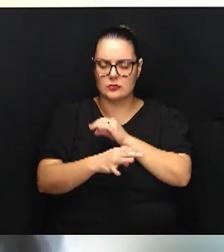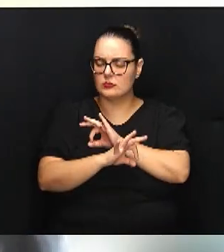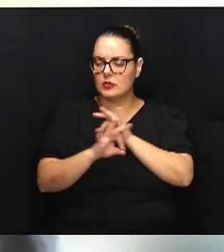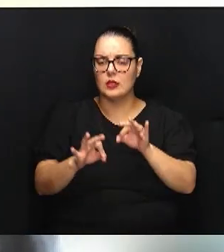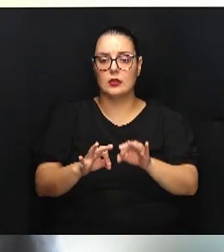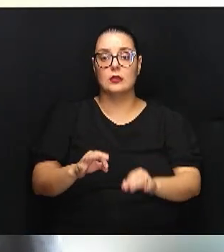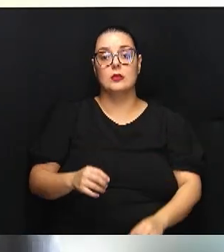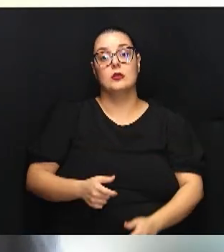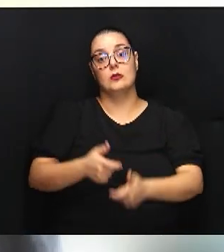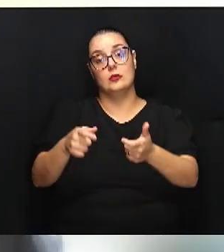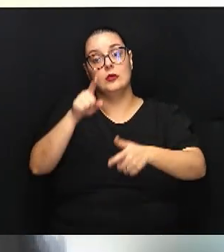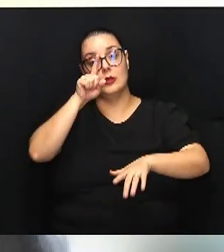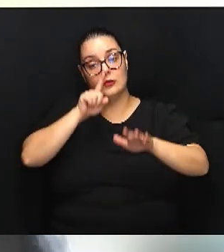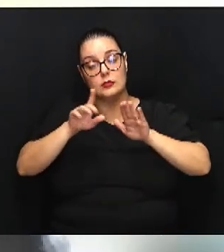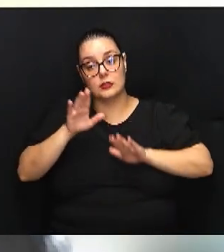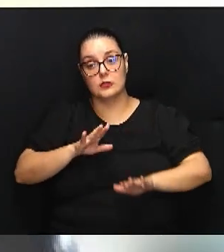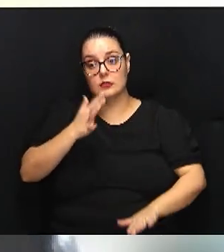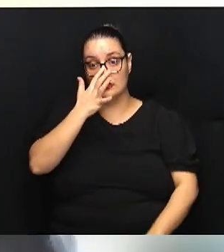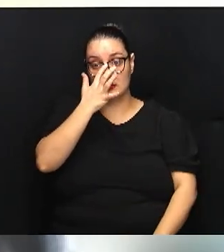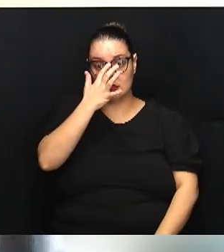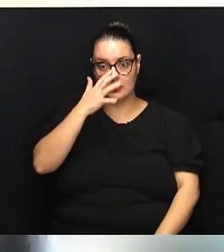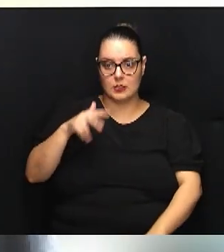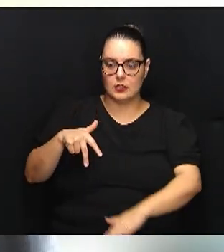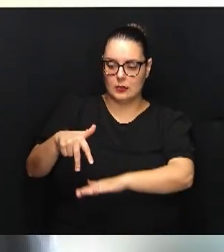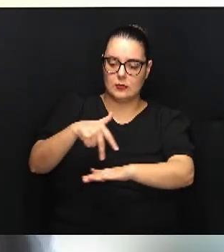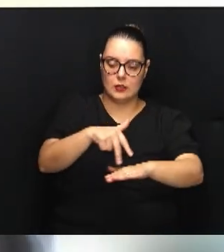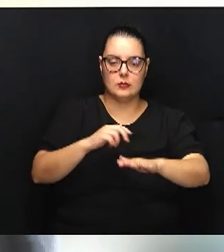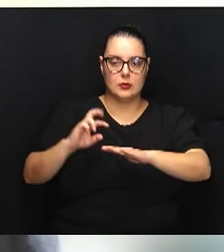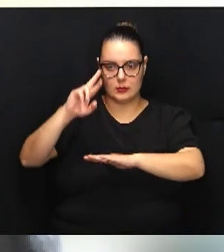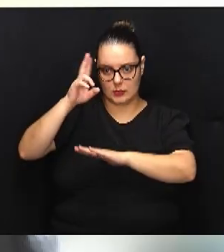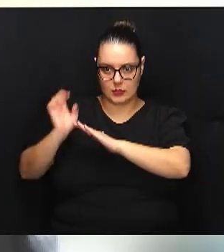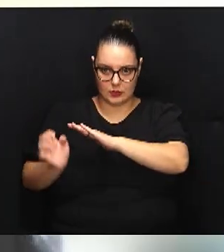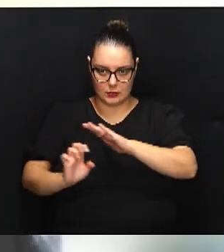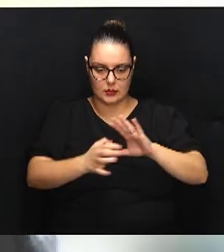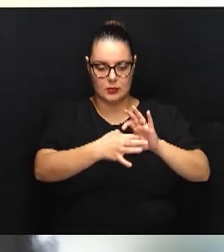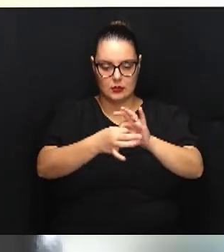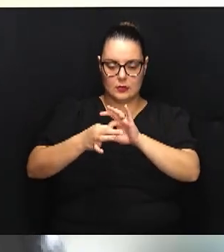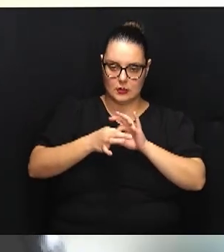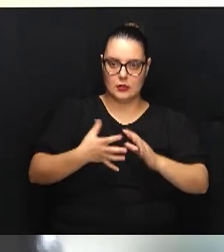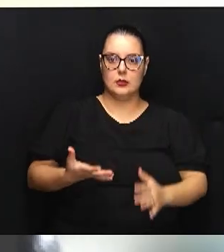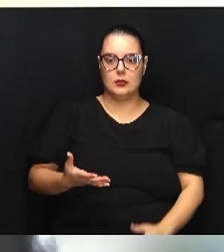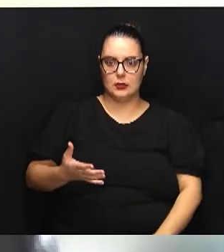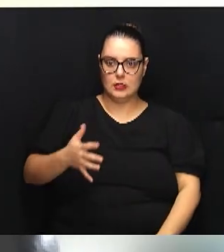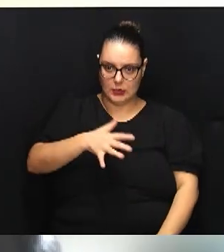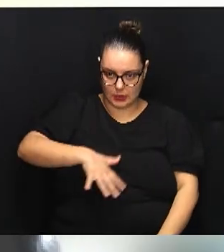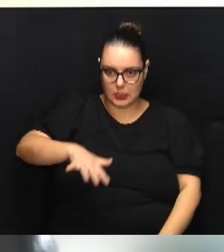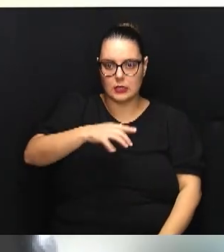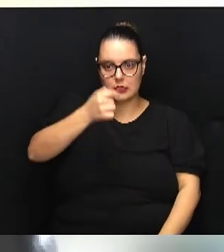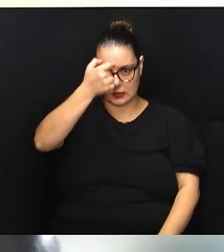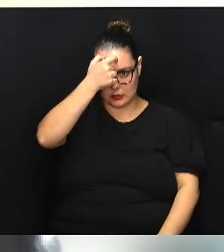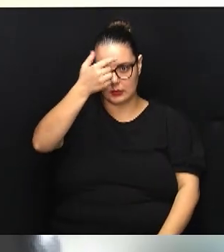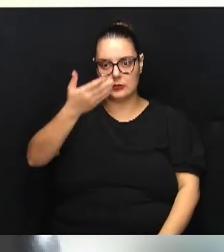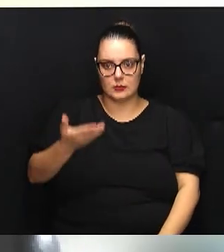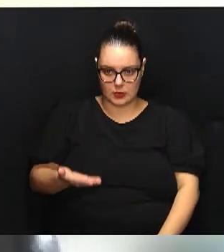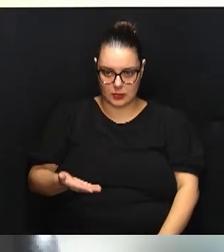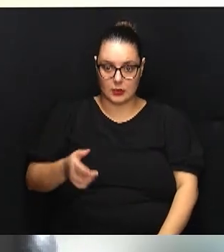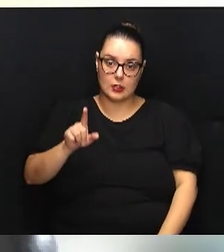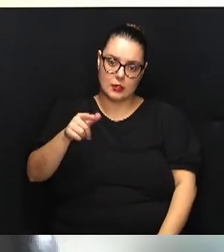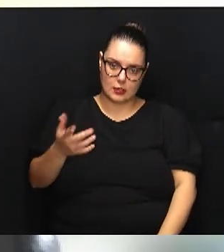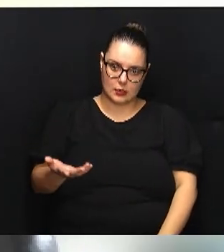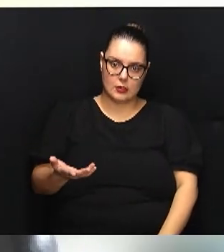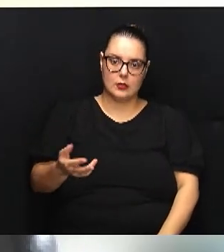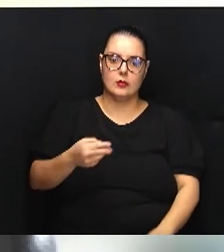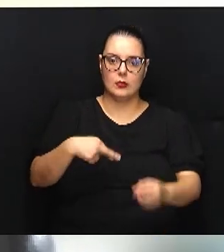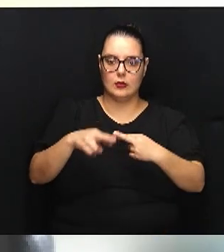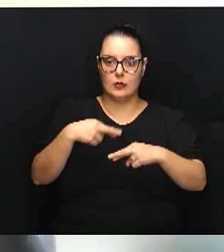forma absolutamente segura. E aí o grande cuidado que os atores empresariais nessa cadeia precisam ter